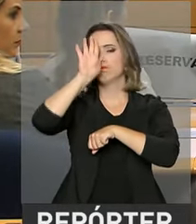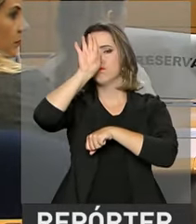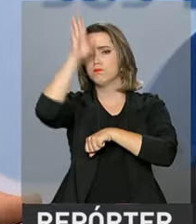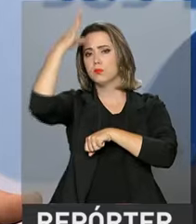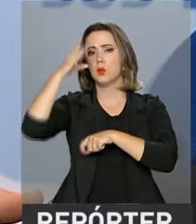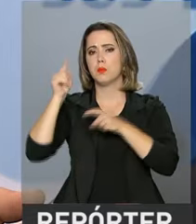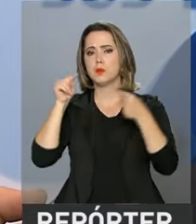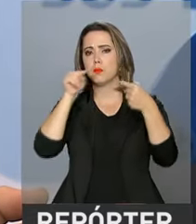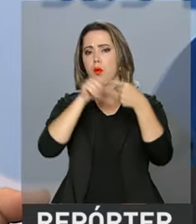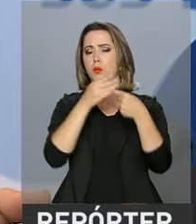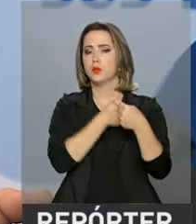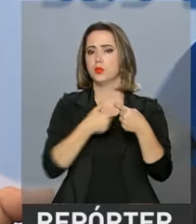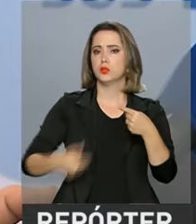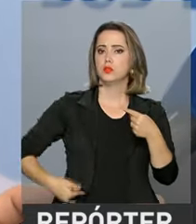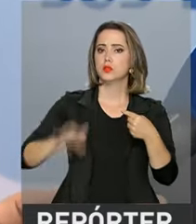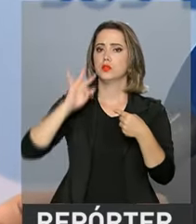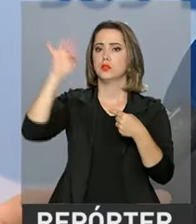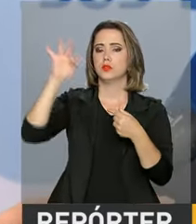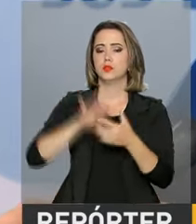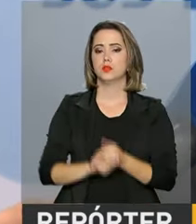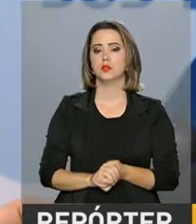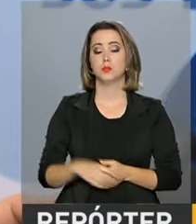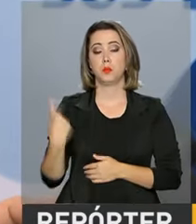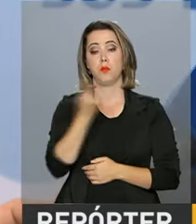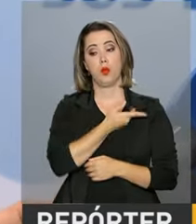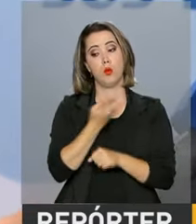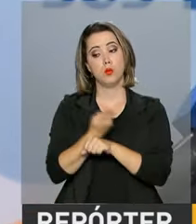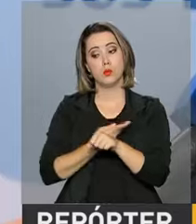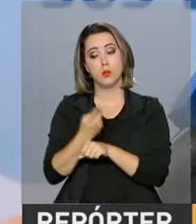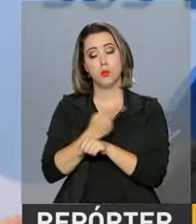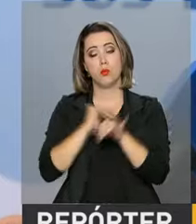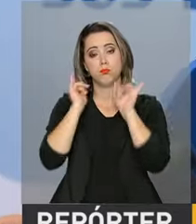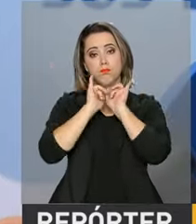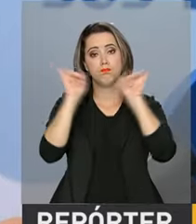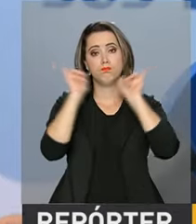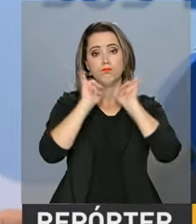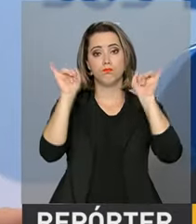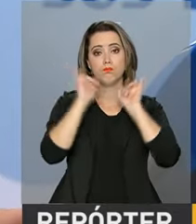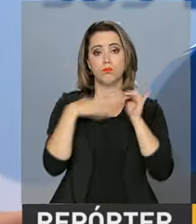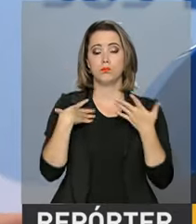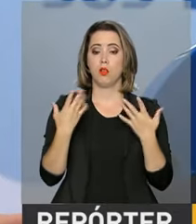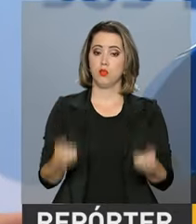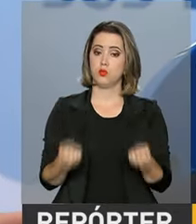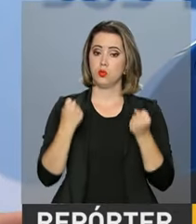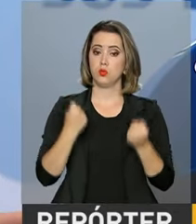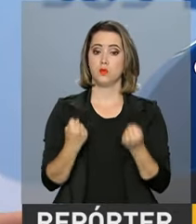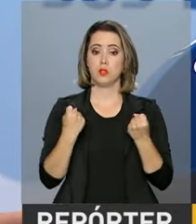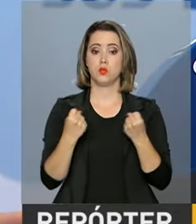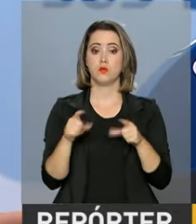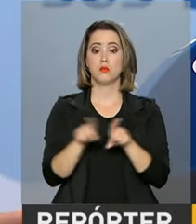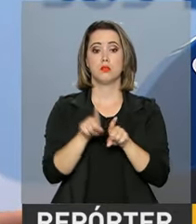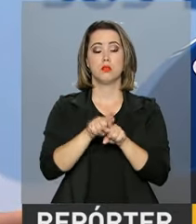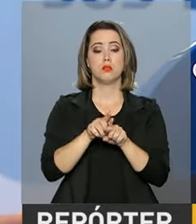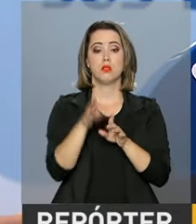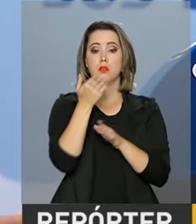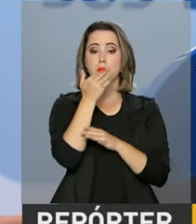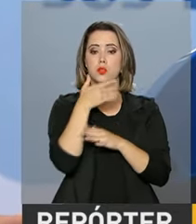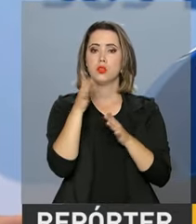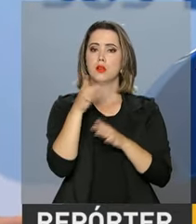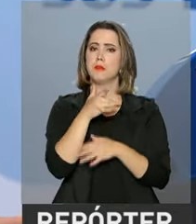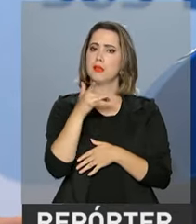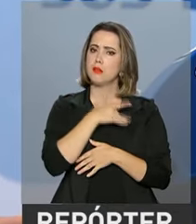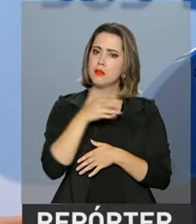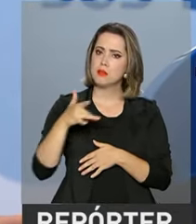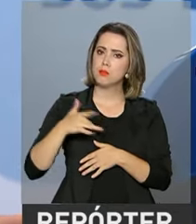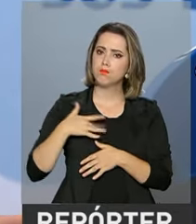federal temos buscado fazer campanhas de atividade física e alimentação saudável